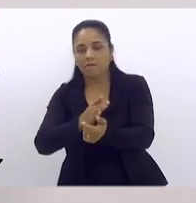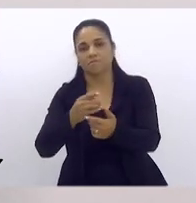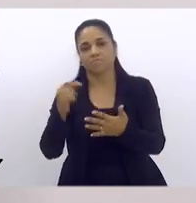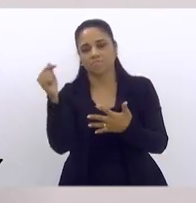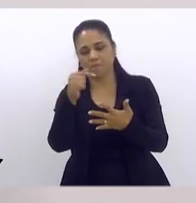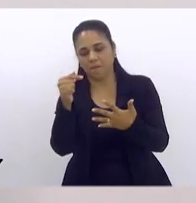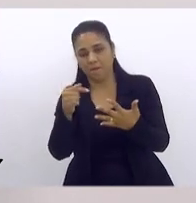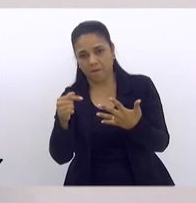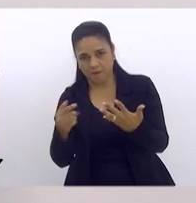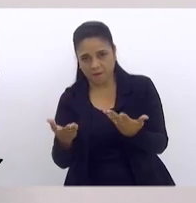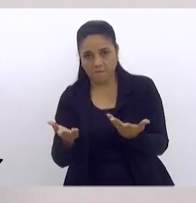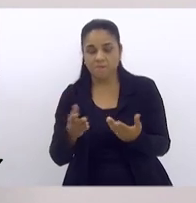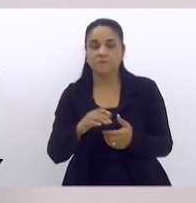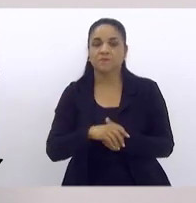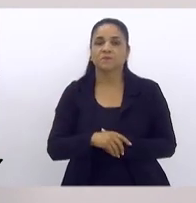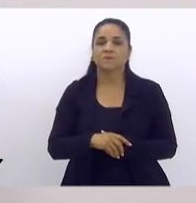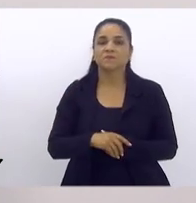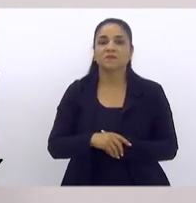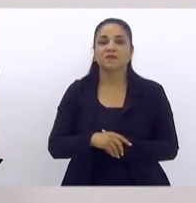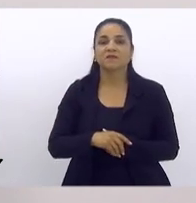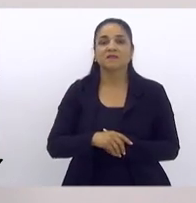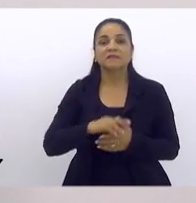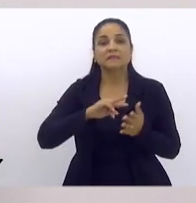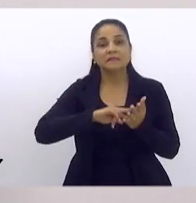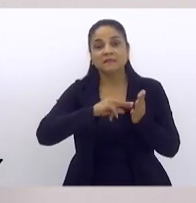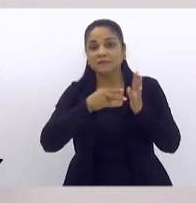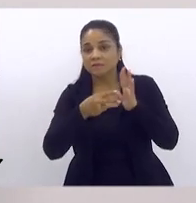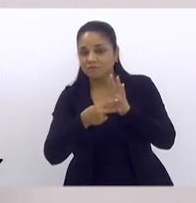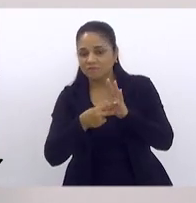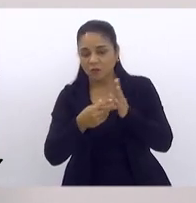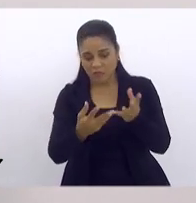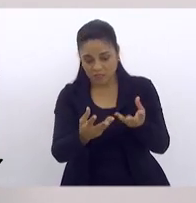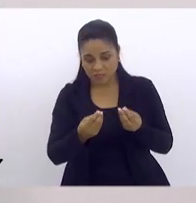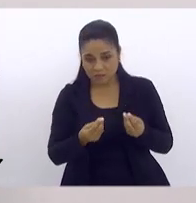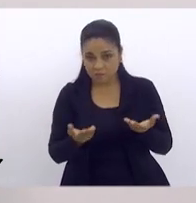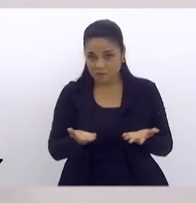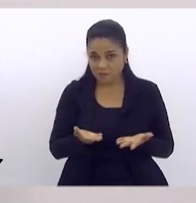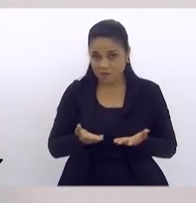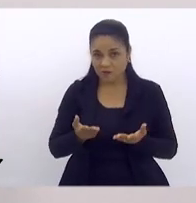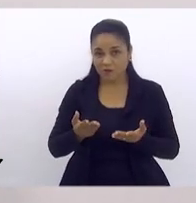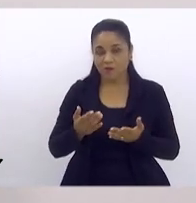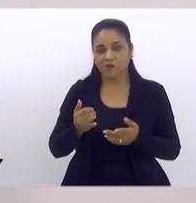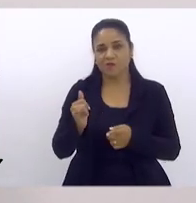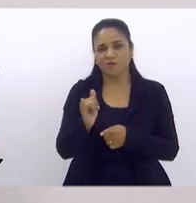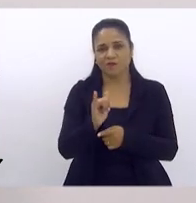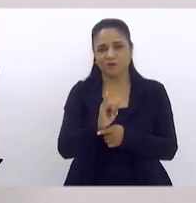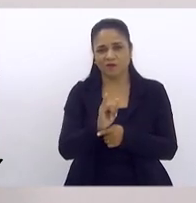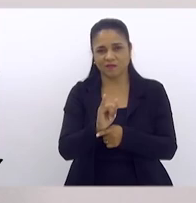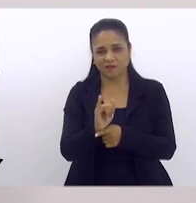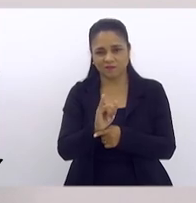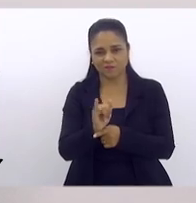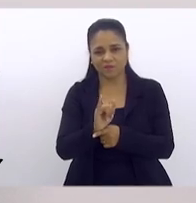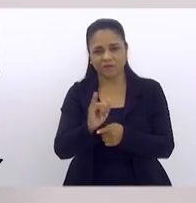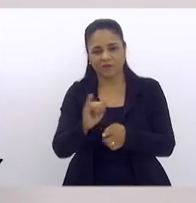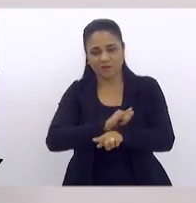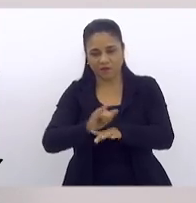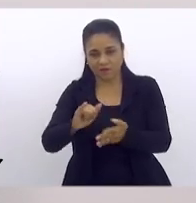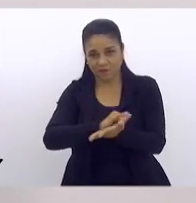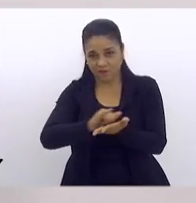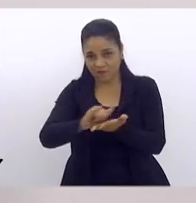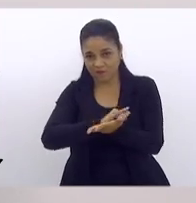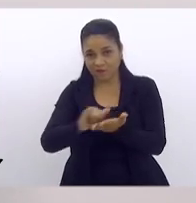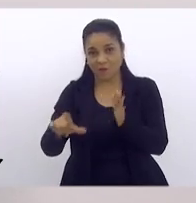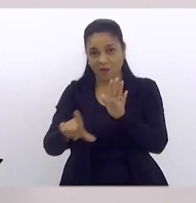E aí nesse sentido de receber em Nova York tem uma lei 144